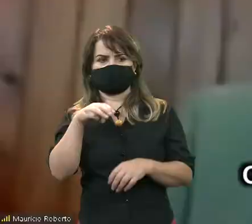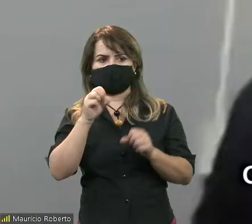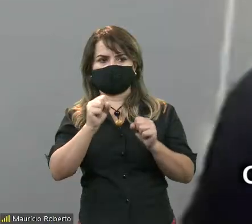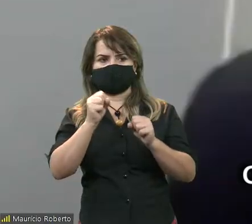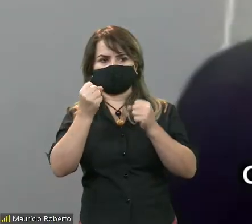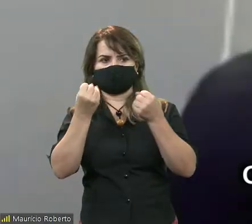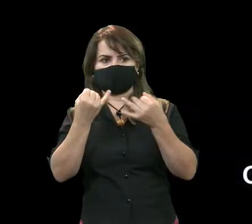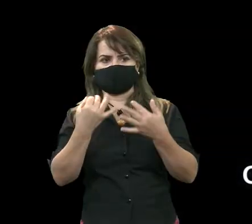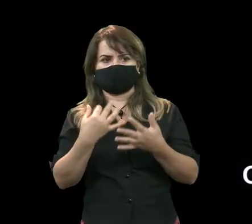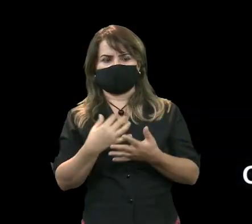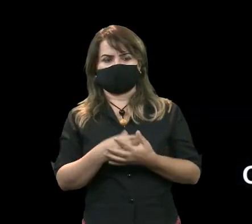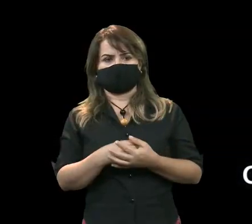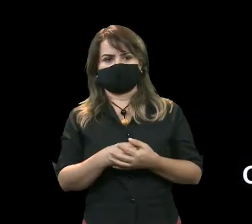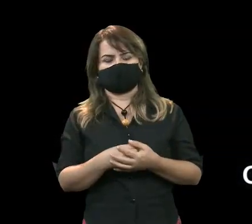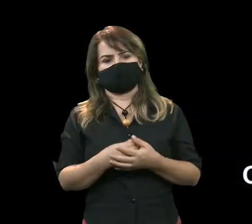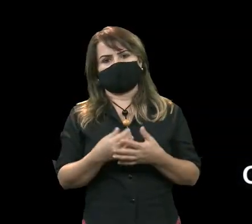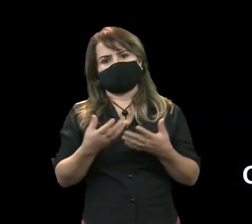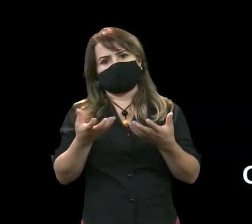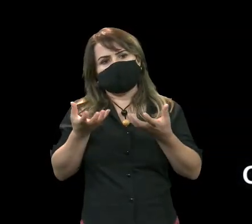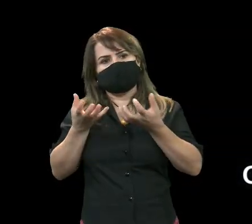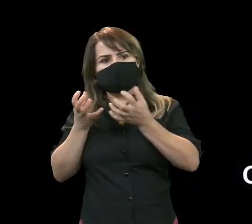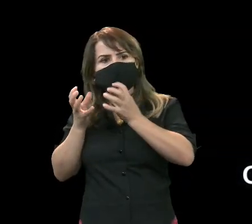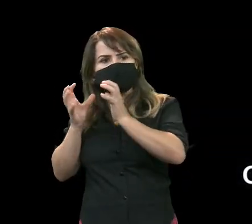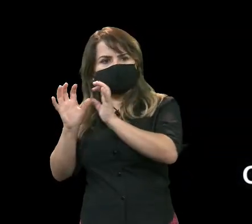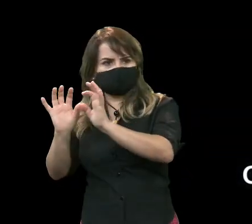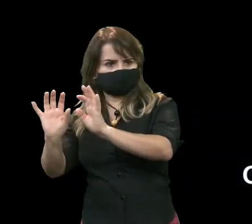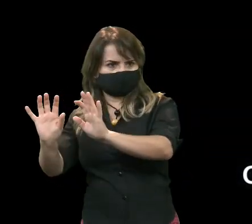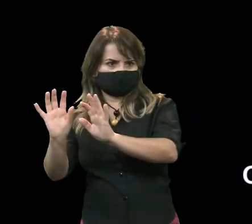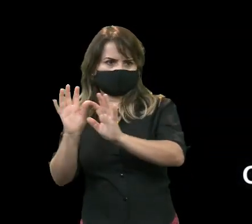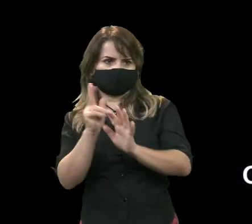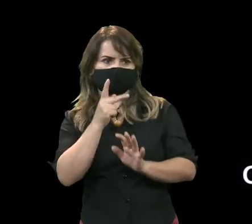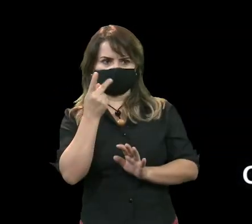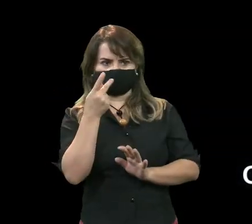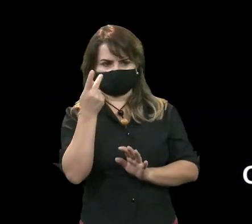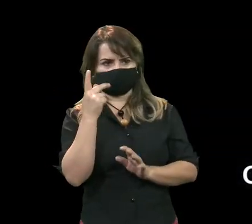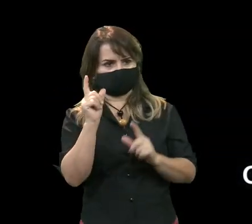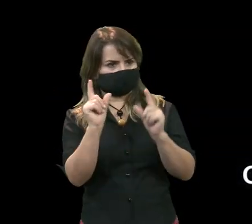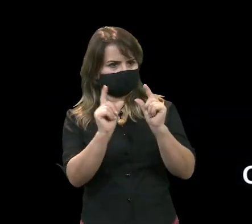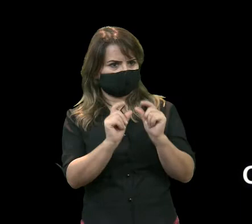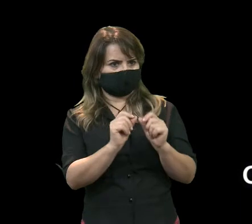Presidente, para otimizar o tempo, declino aí o tempo de reserva.